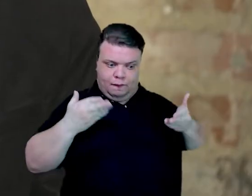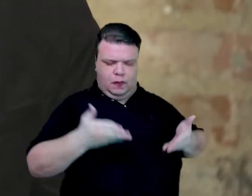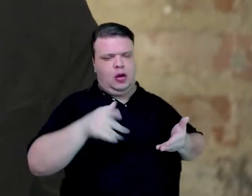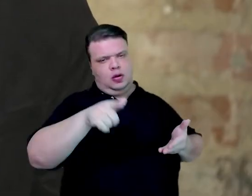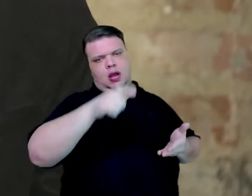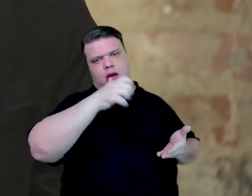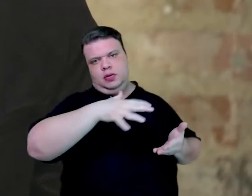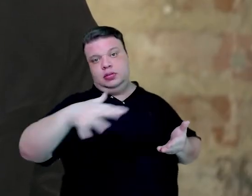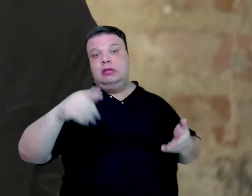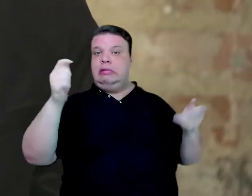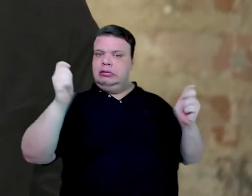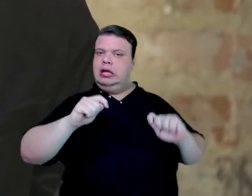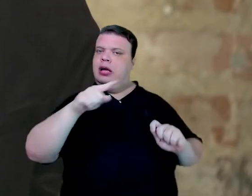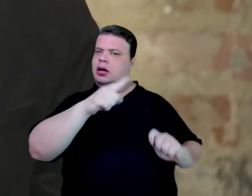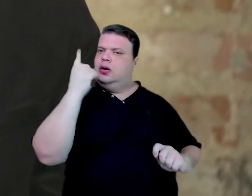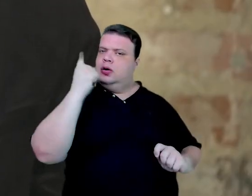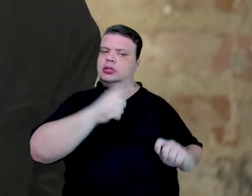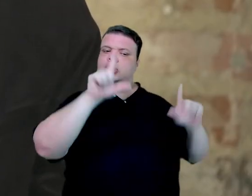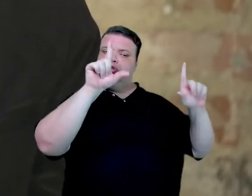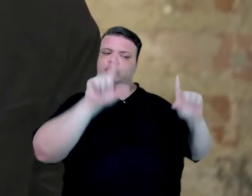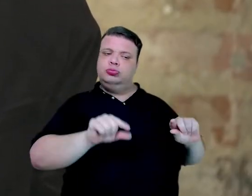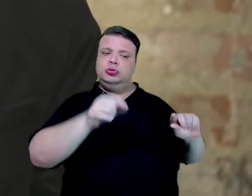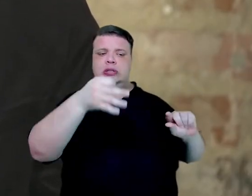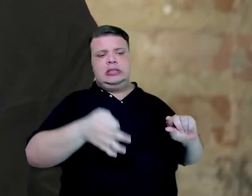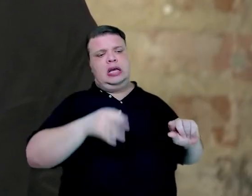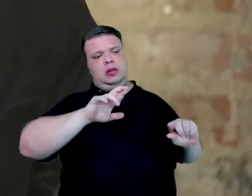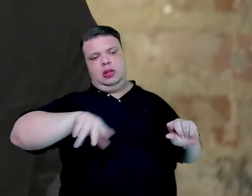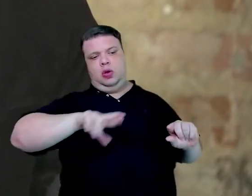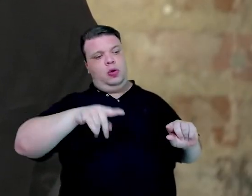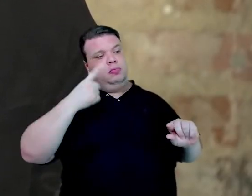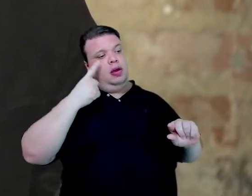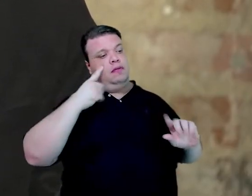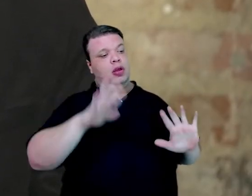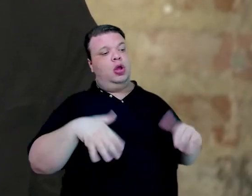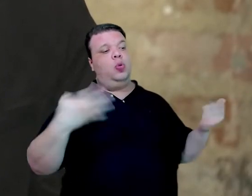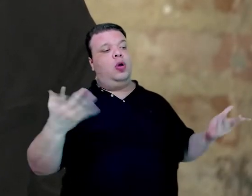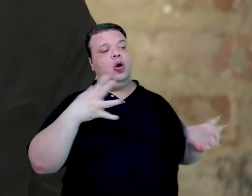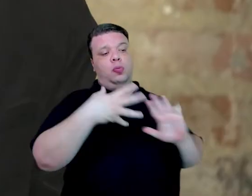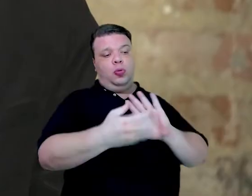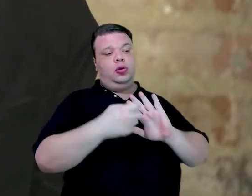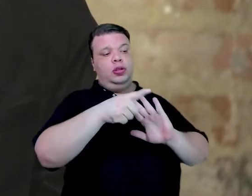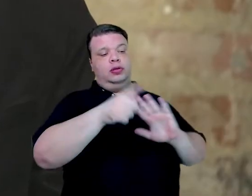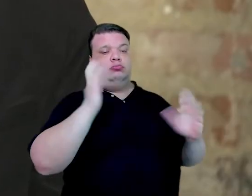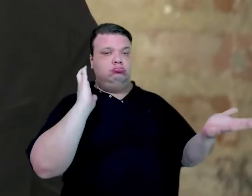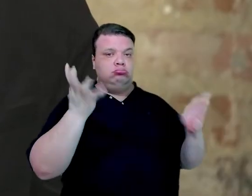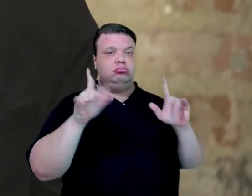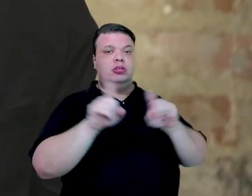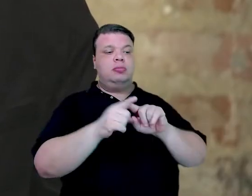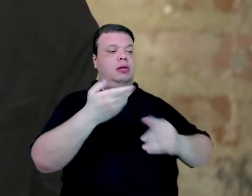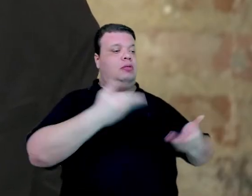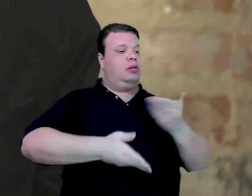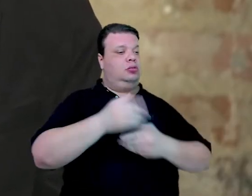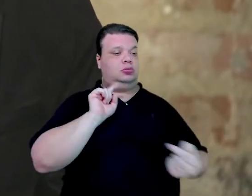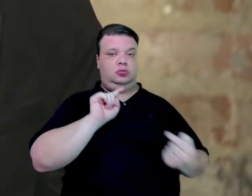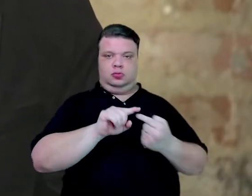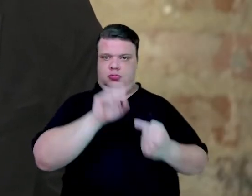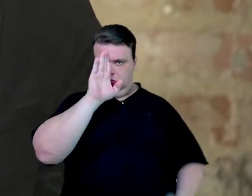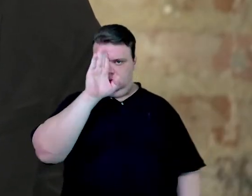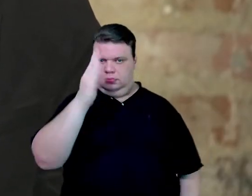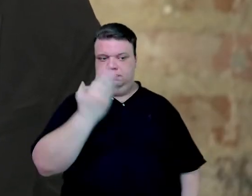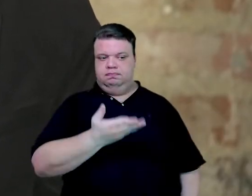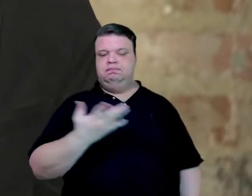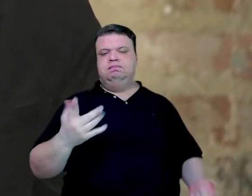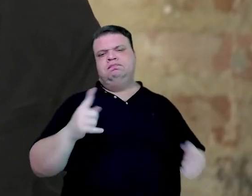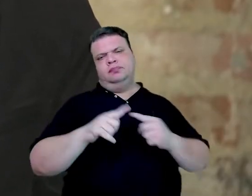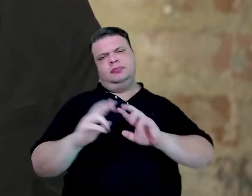e, consequentemente, as interações envolvidas, né, em relação a todas essas estruturas. Haja vista que o ser